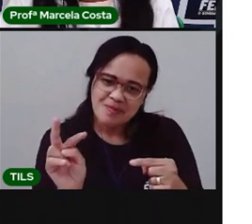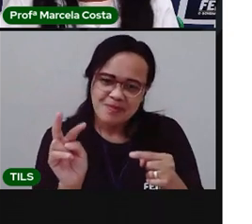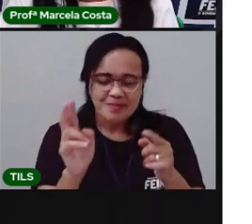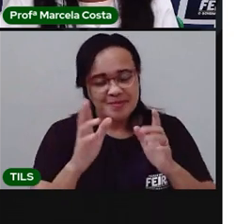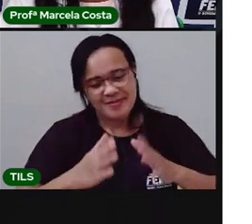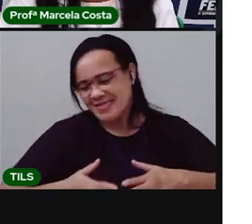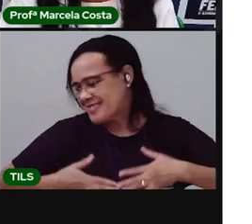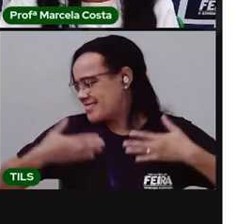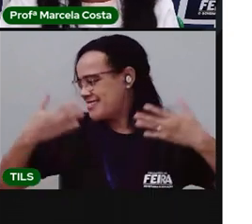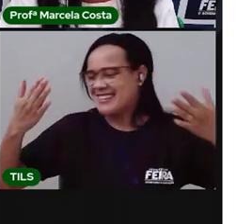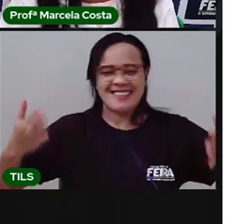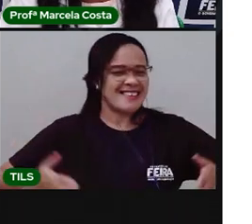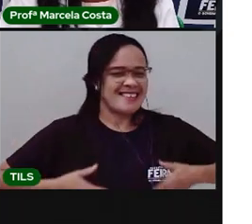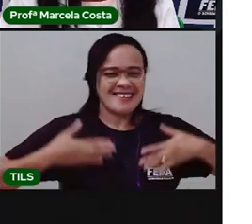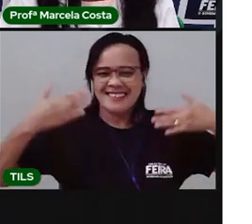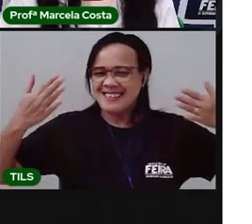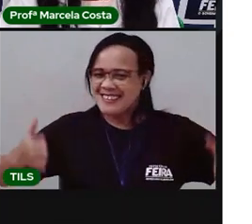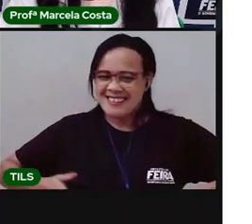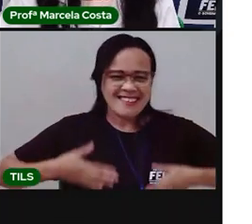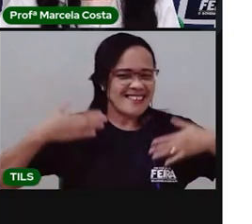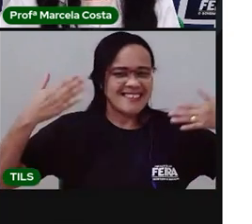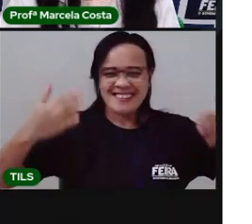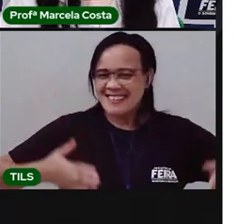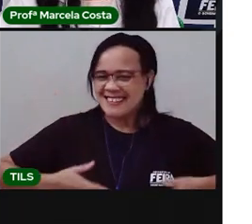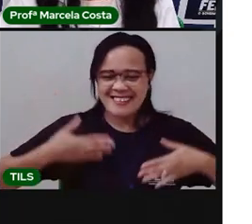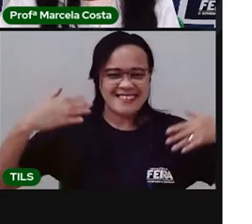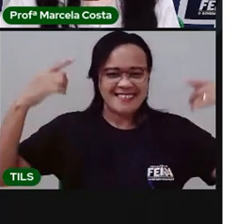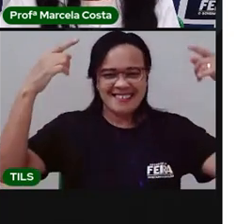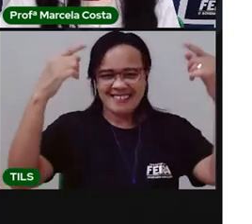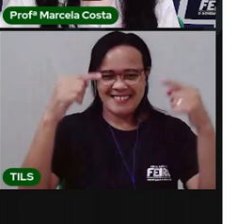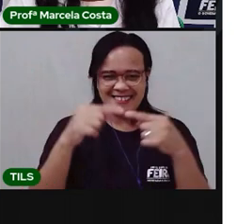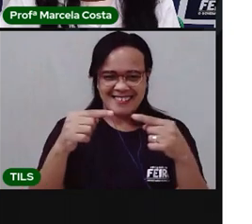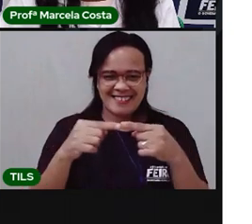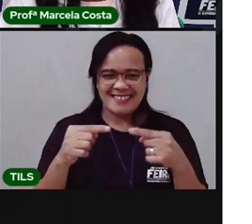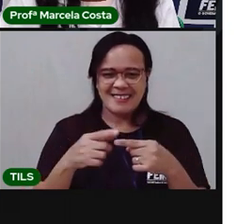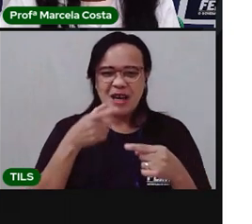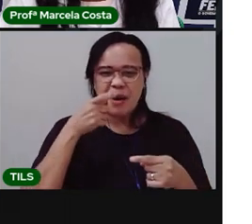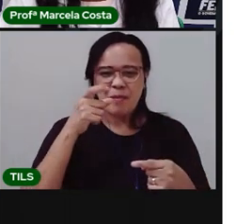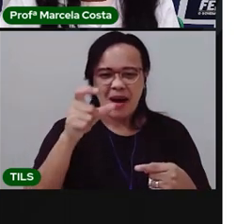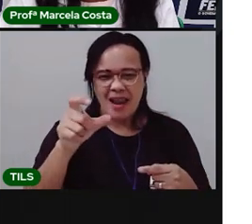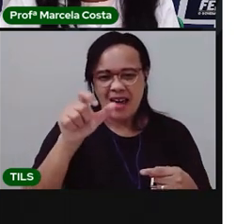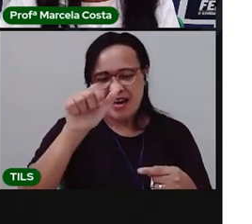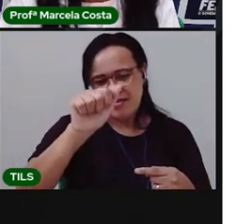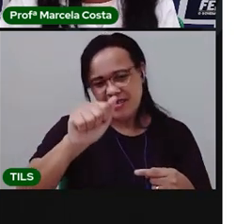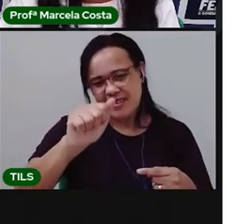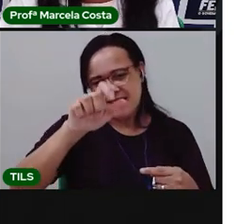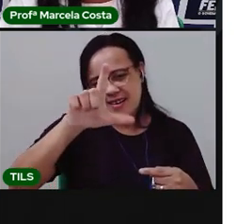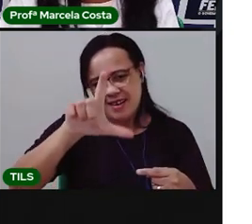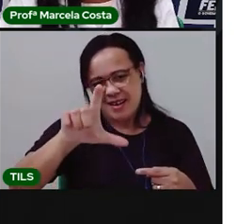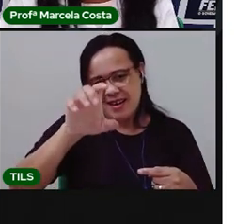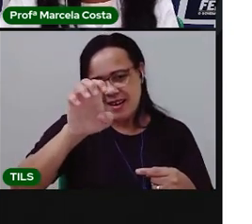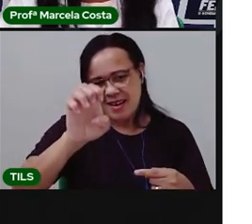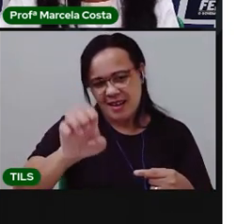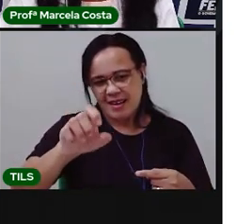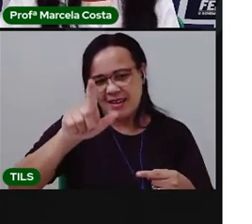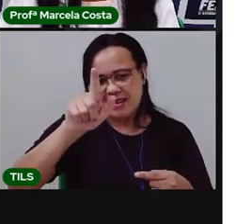alegria. Vamos ler aqui. A primeira letra da palavra alegria é a letra